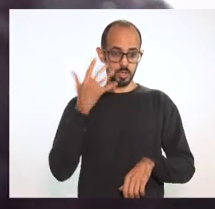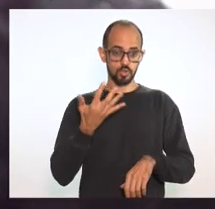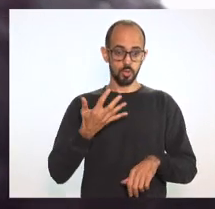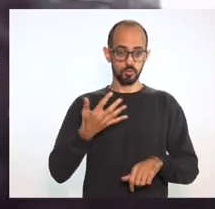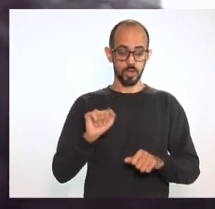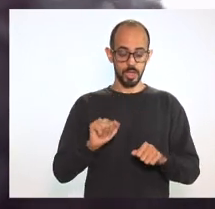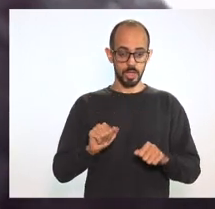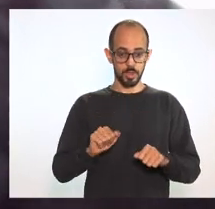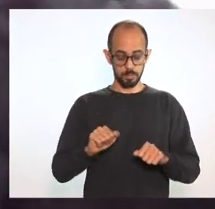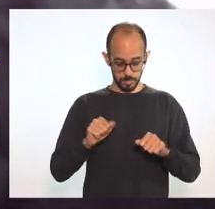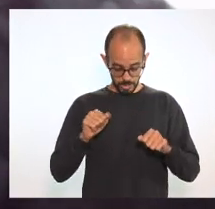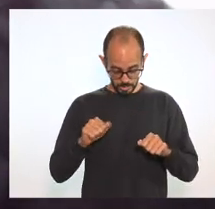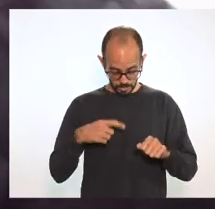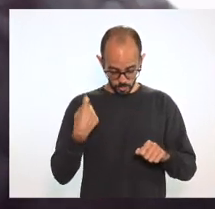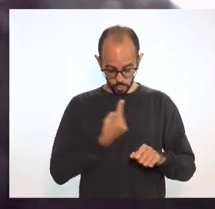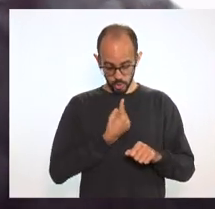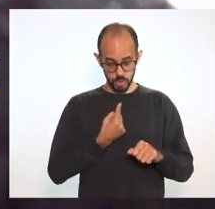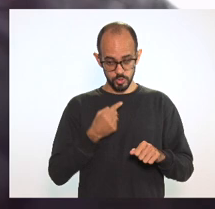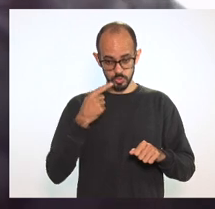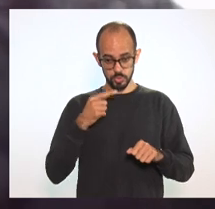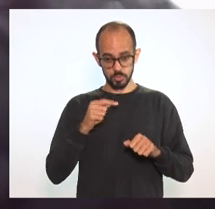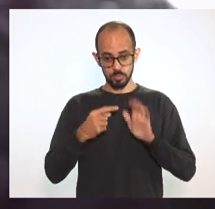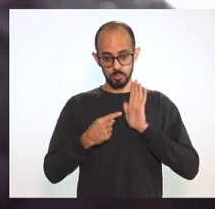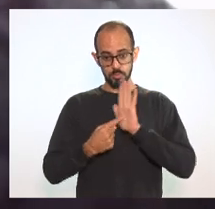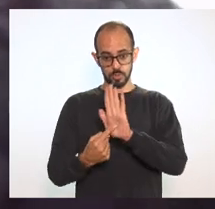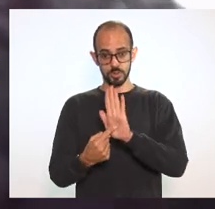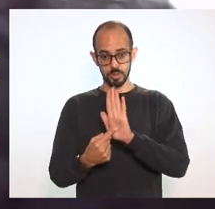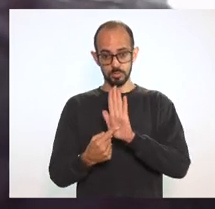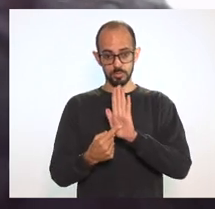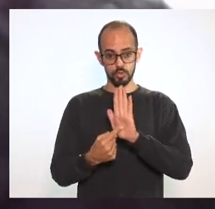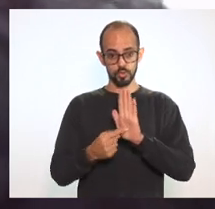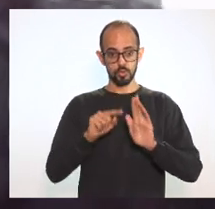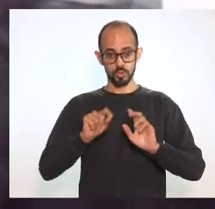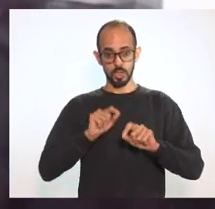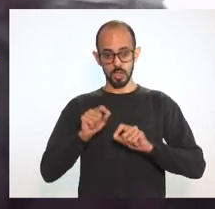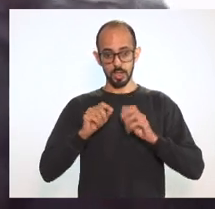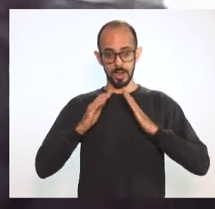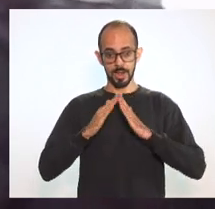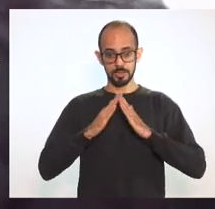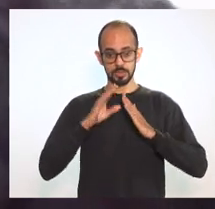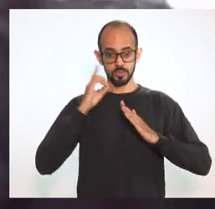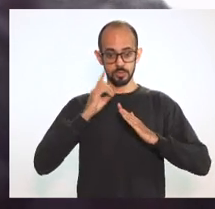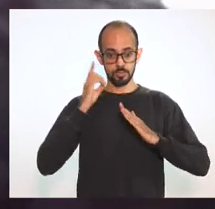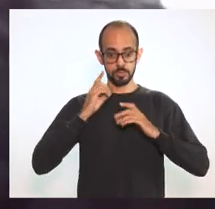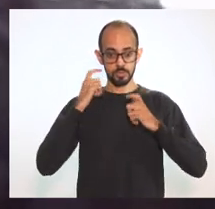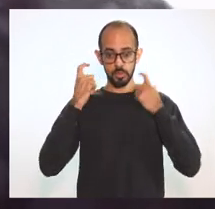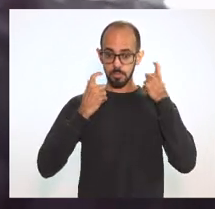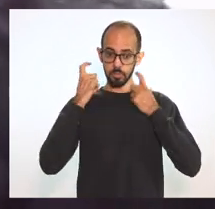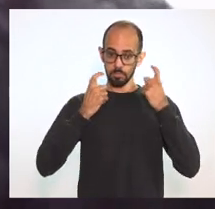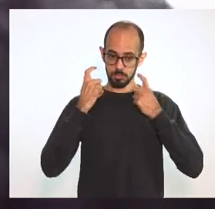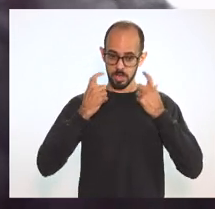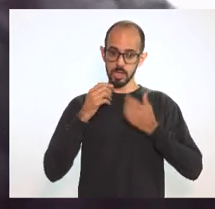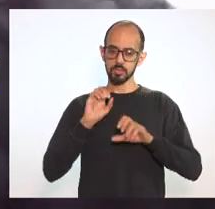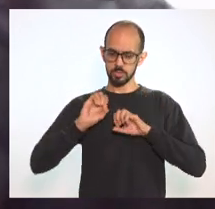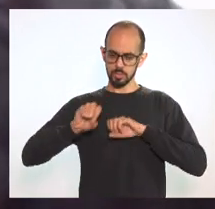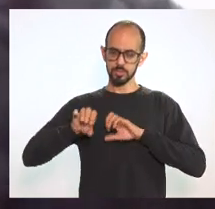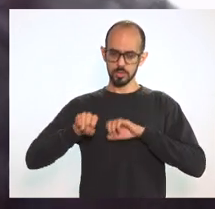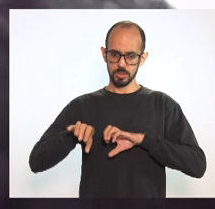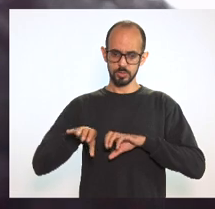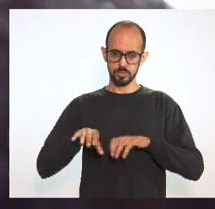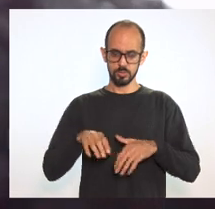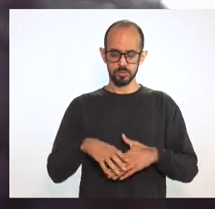gente mostre que o parlamento está muito atento e preocupado com a educação.